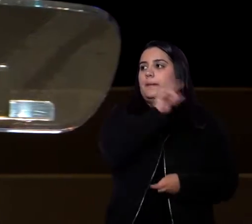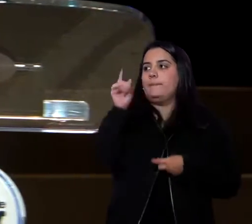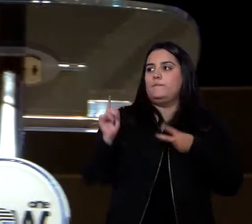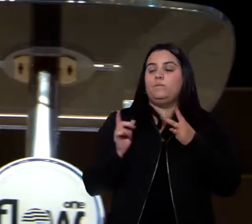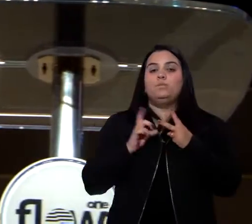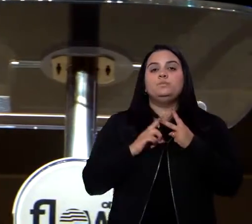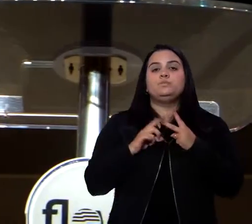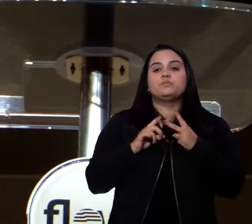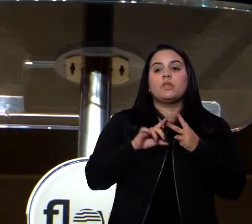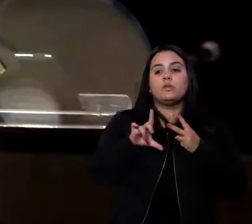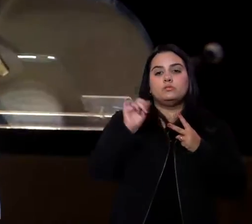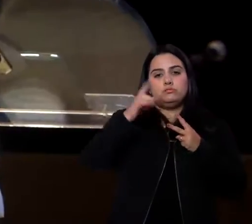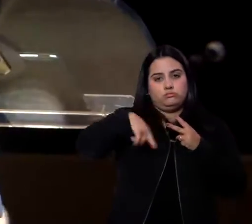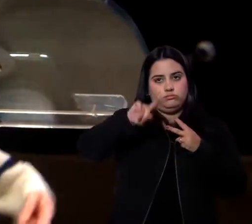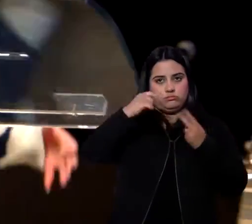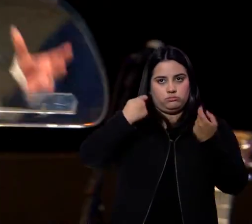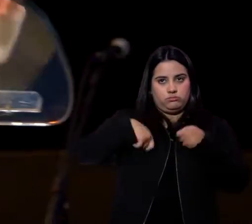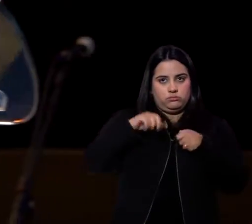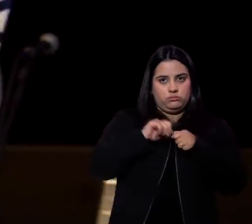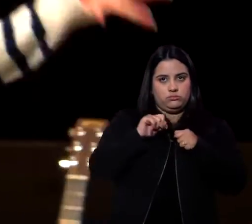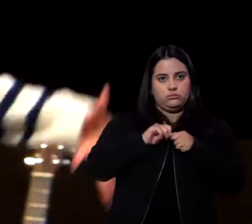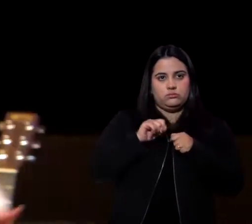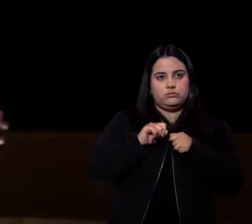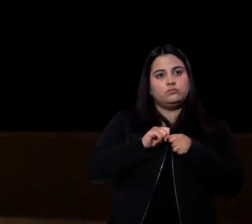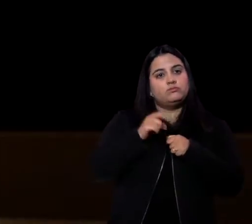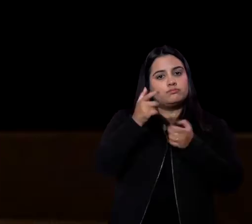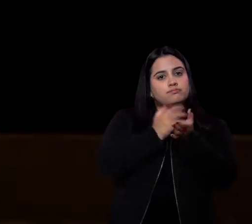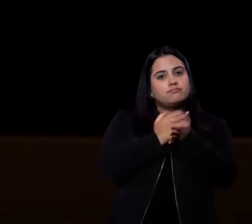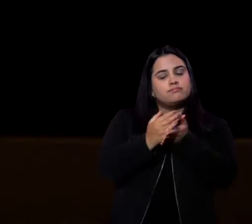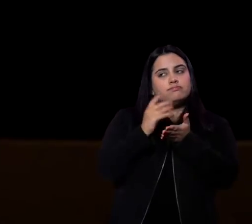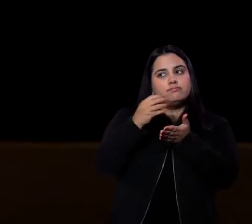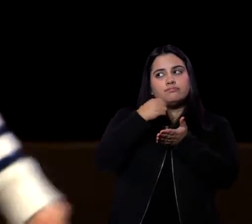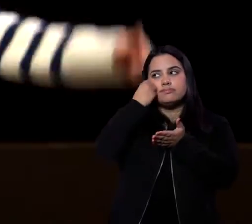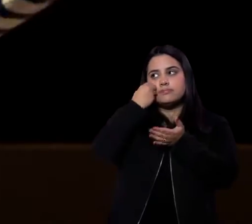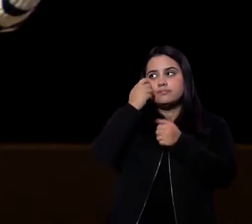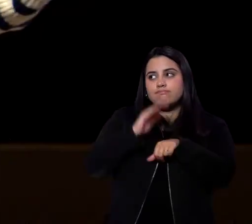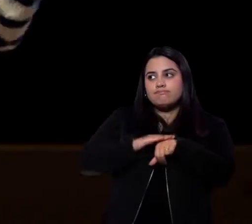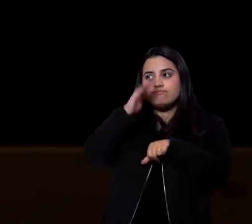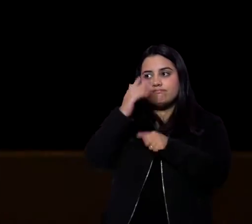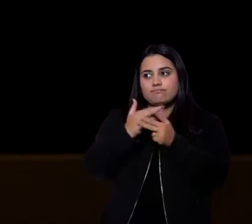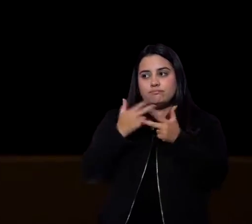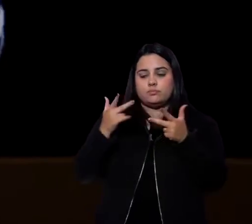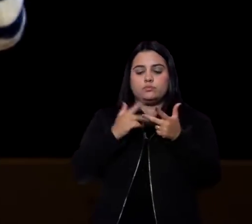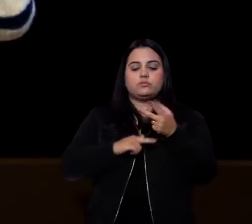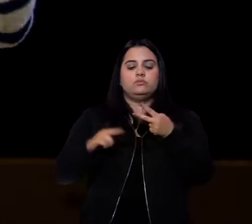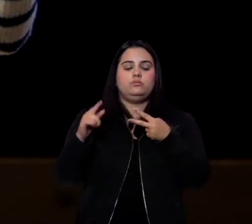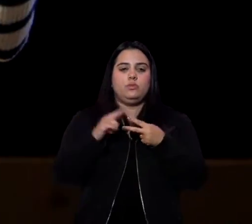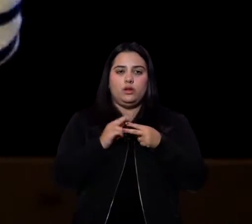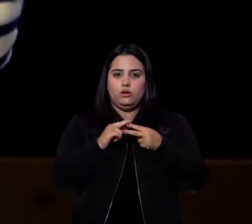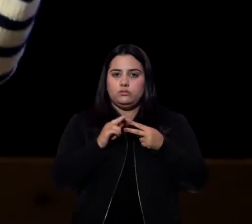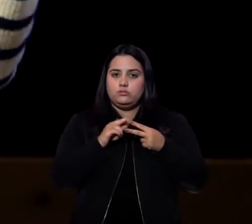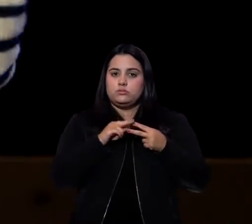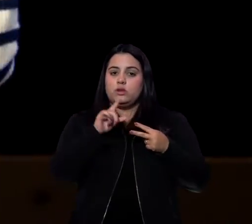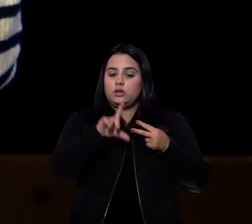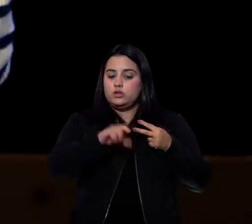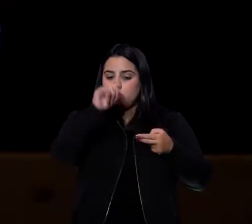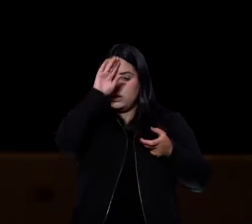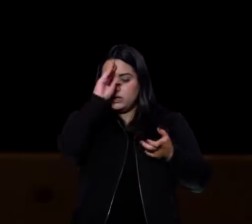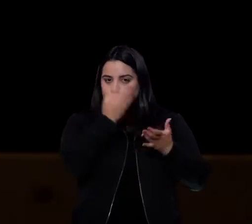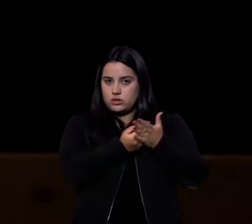escolha que você tem que fazer para você começar a ver coisas maiores na presença de Deus, a primeira era escolher acreditar,